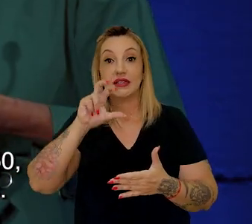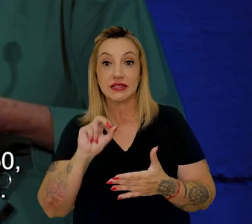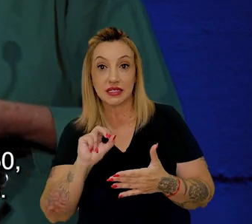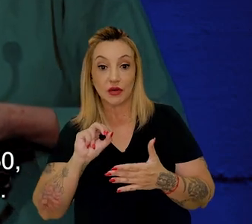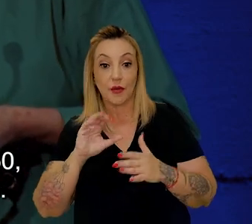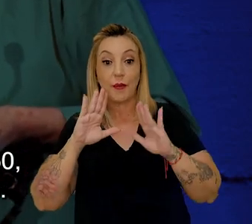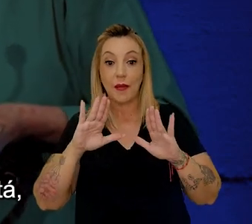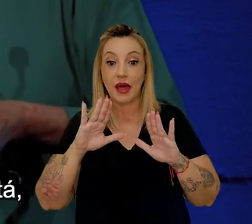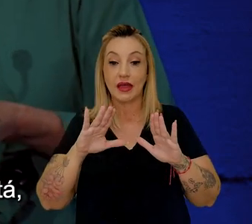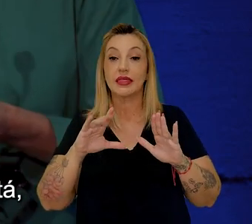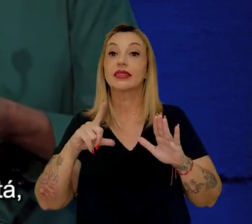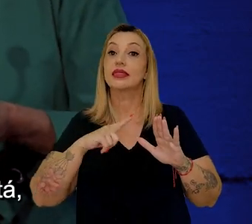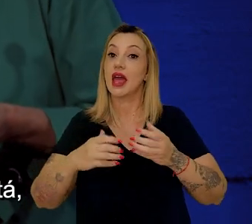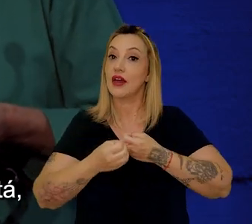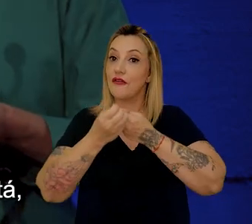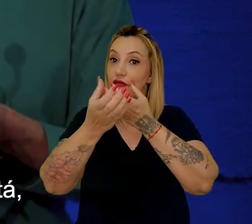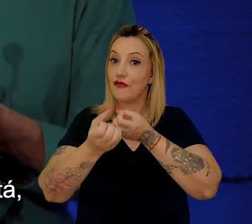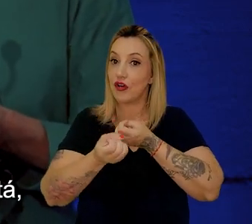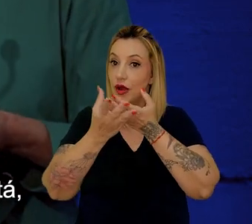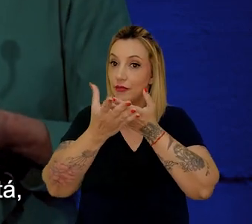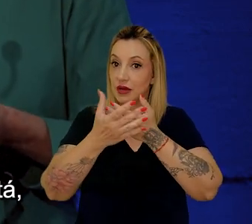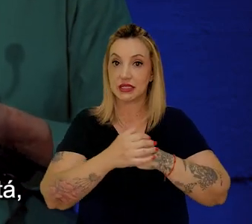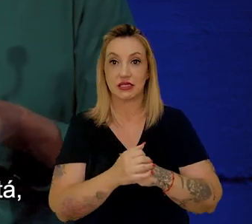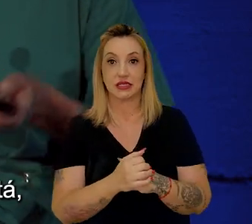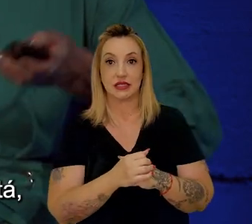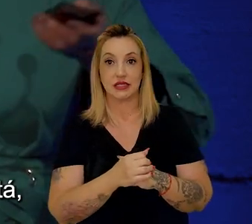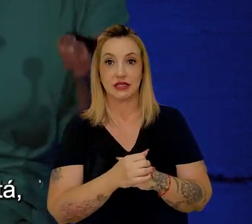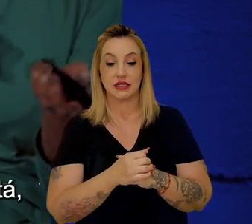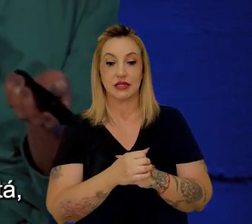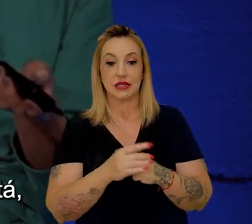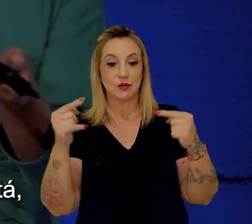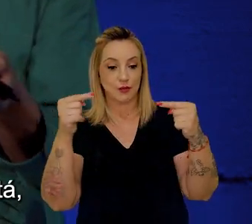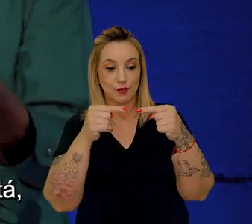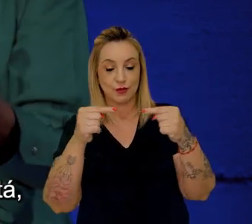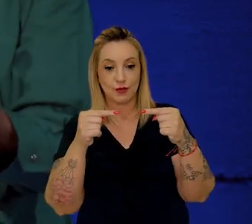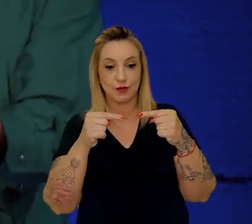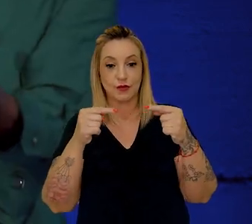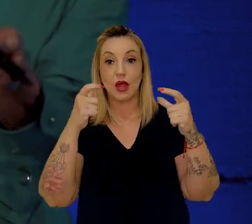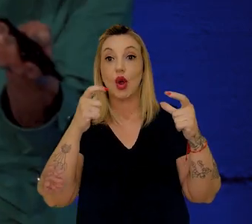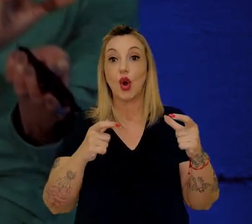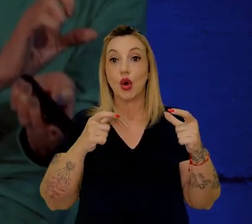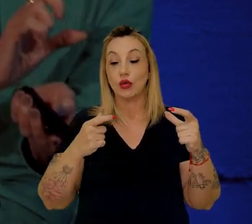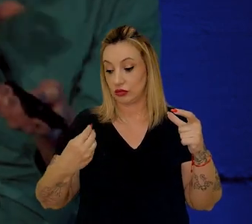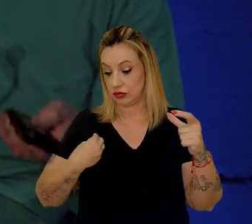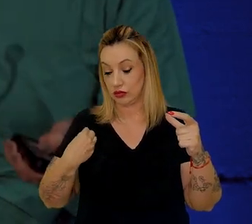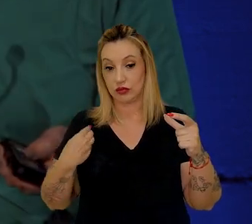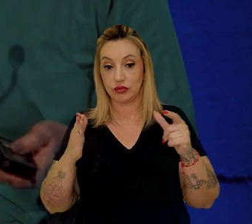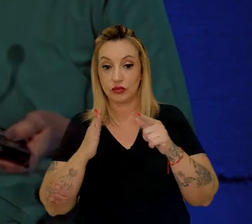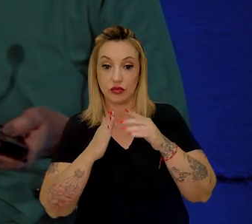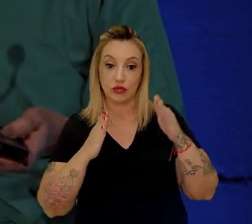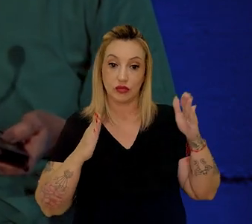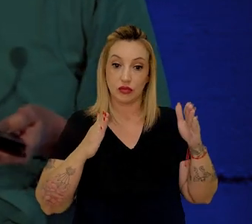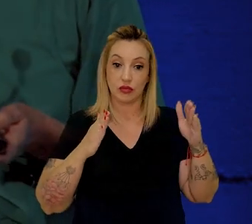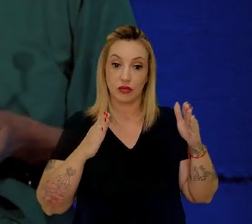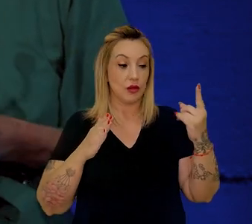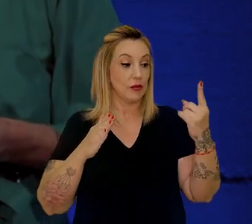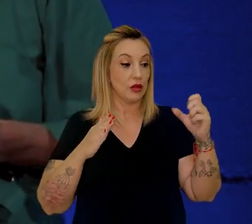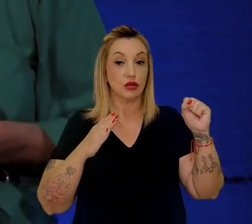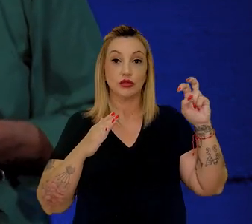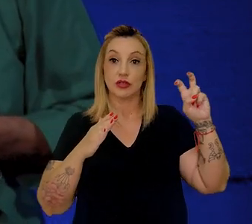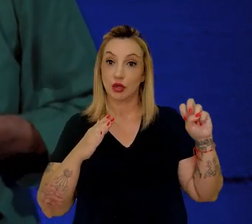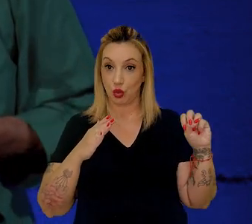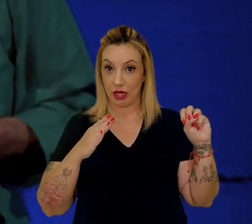época onde a gente tem dados então a gente faz muito essa relação de aonde a gente tá relativo ao período